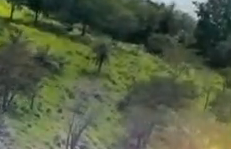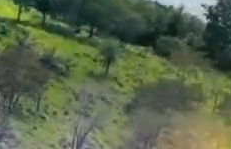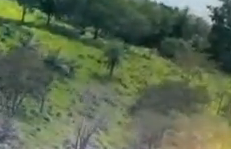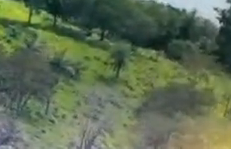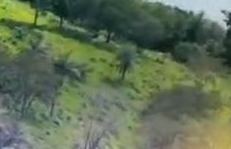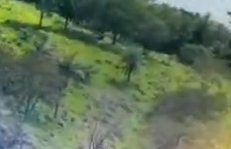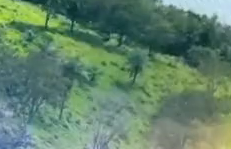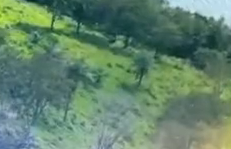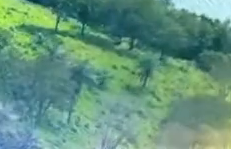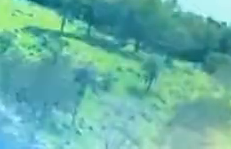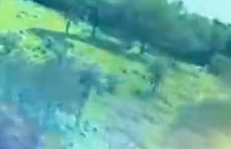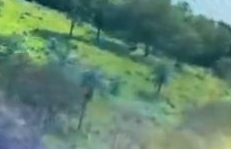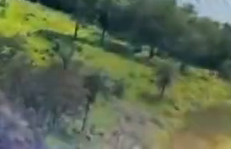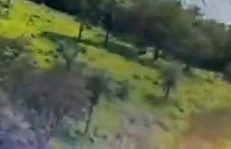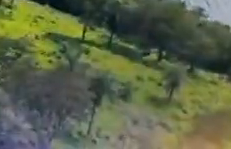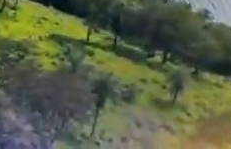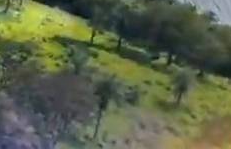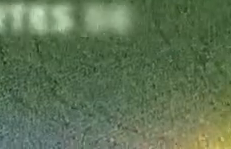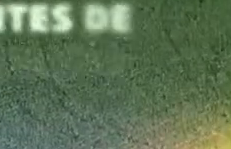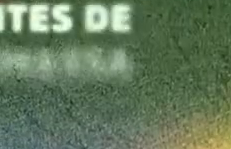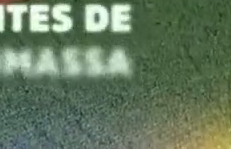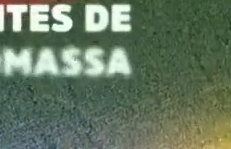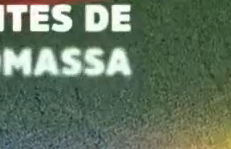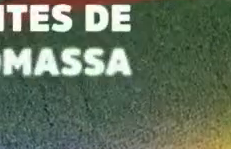impulsiona a transição energética